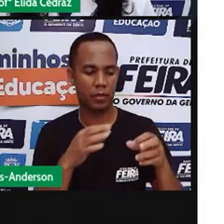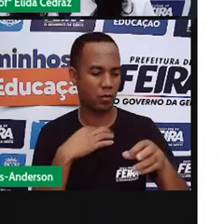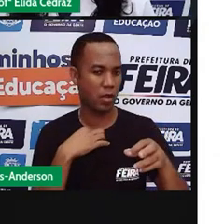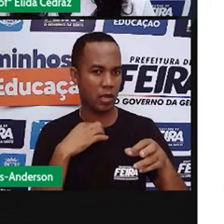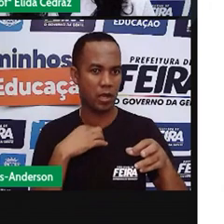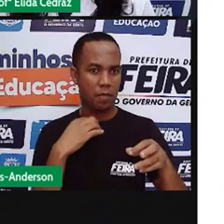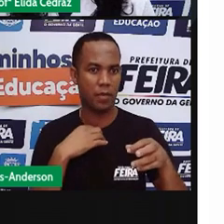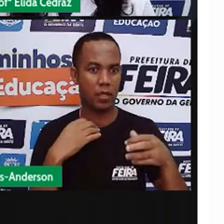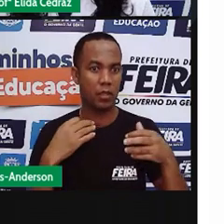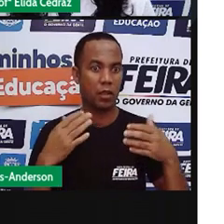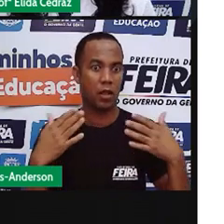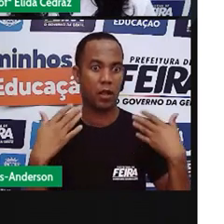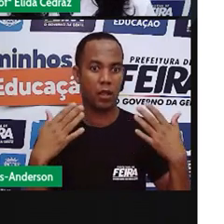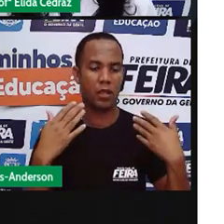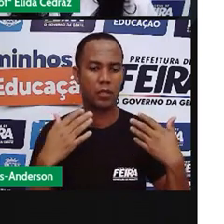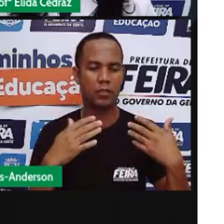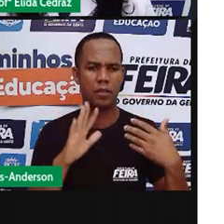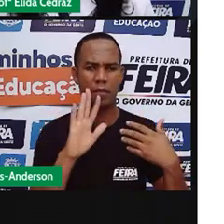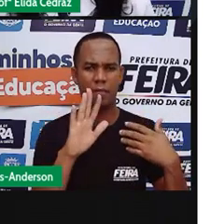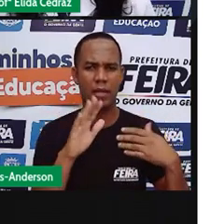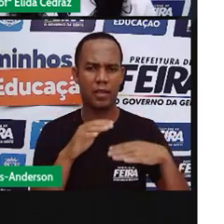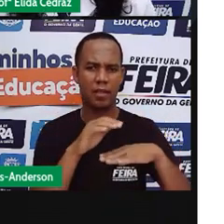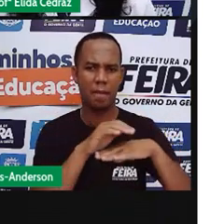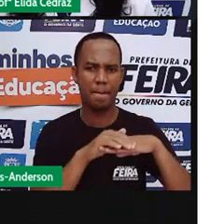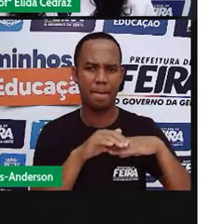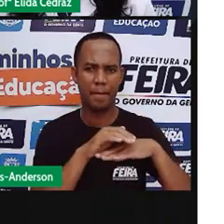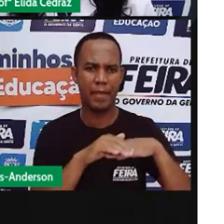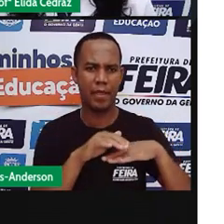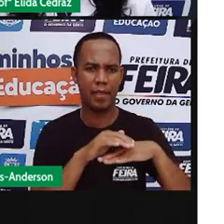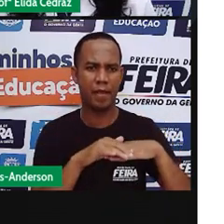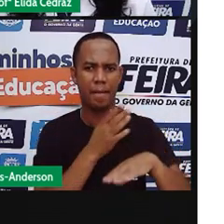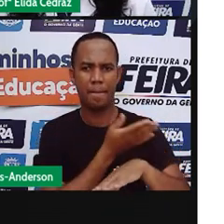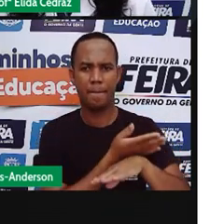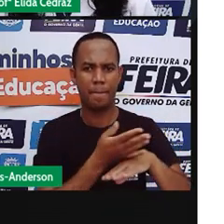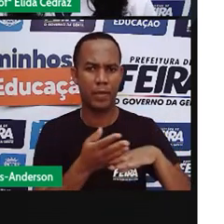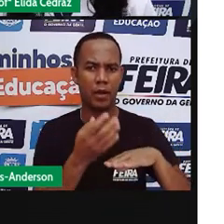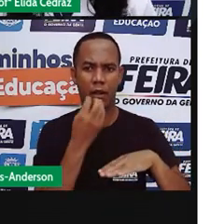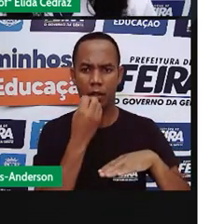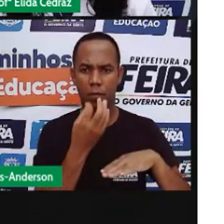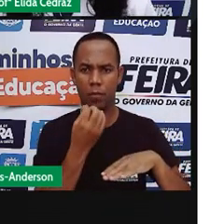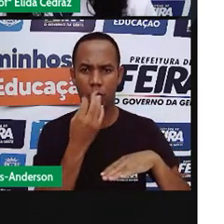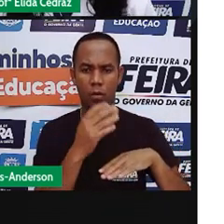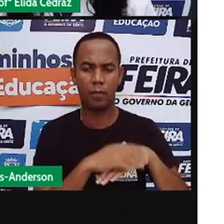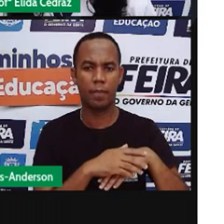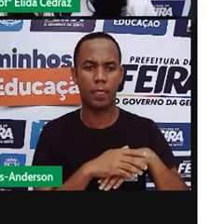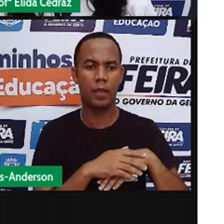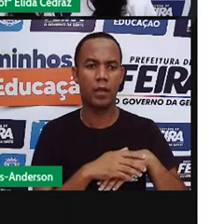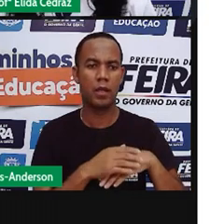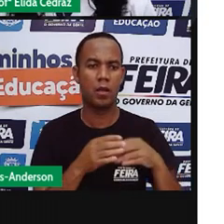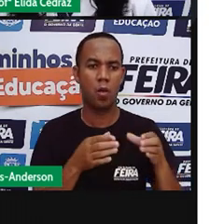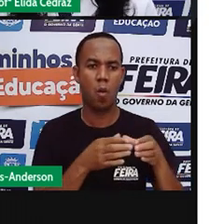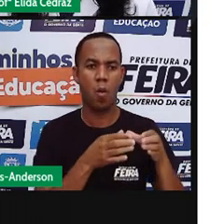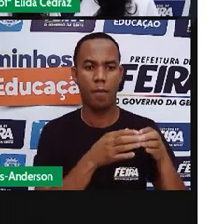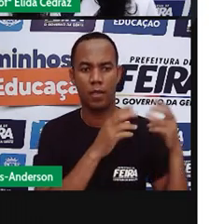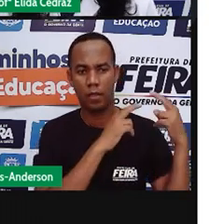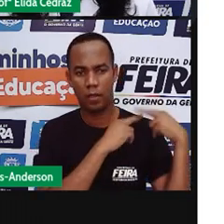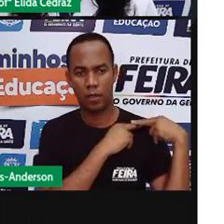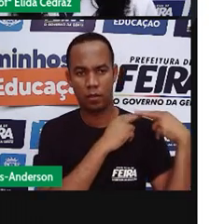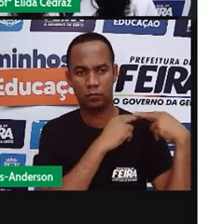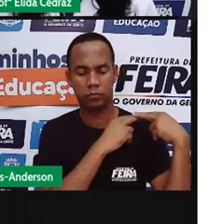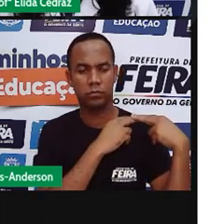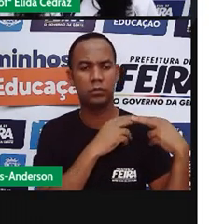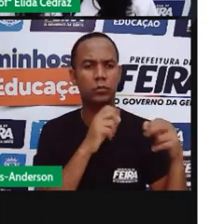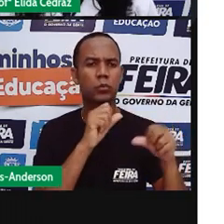as meias, que eram brancas, estavam numa temperatura boa. Quando o técnico soube disso, trocou